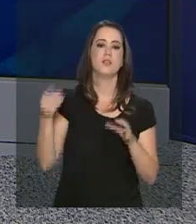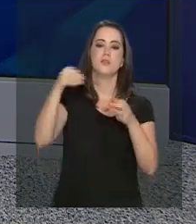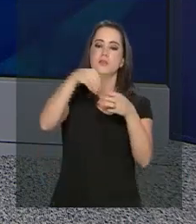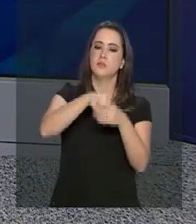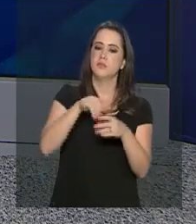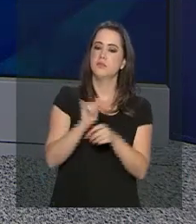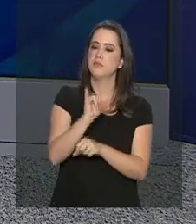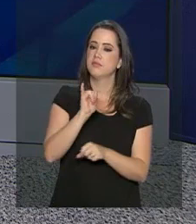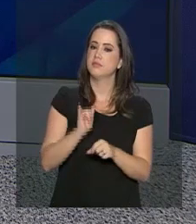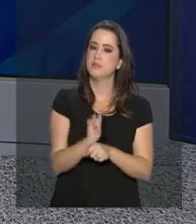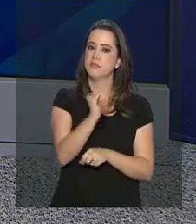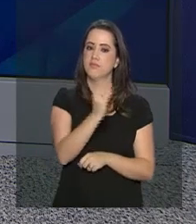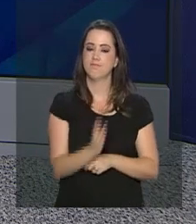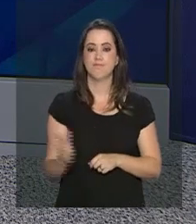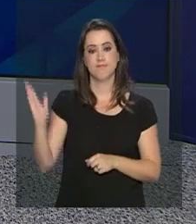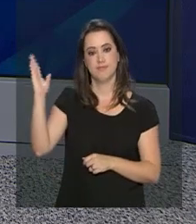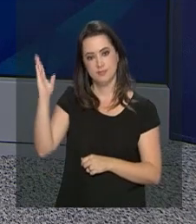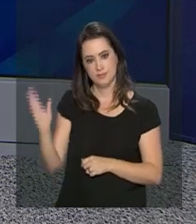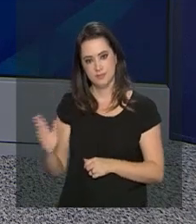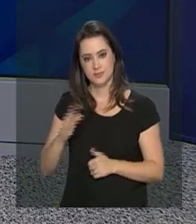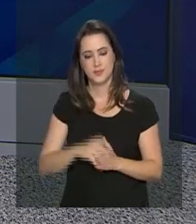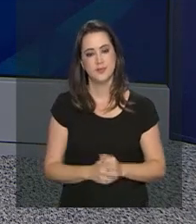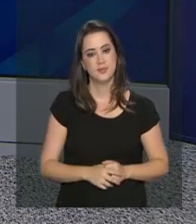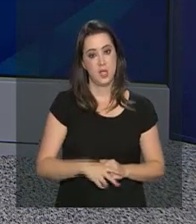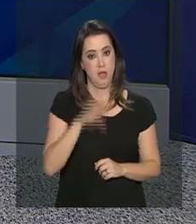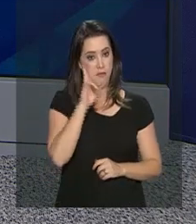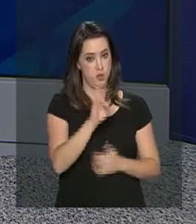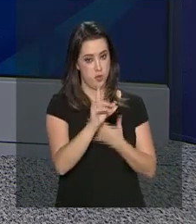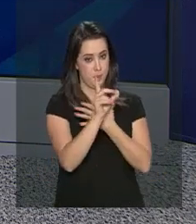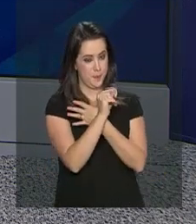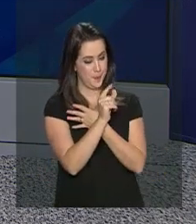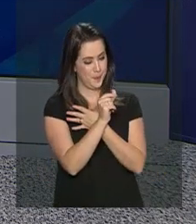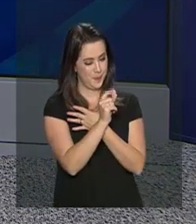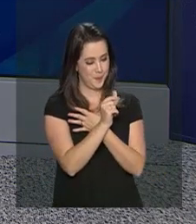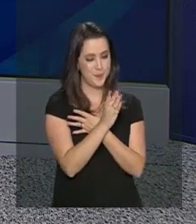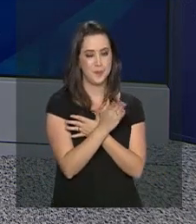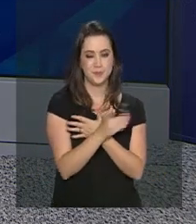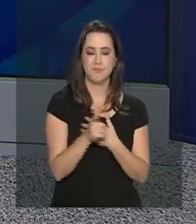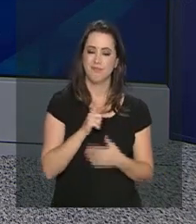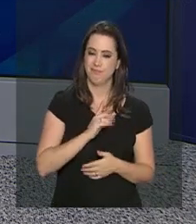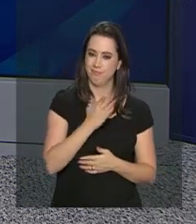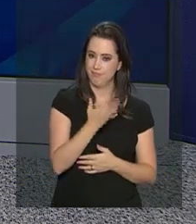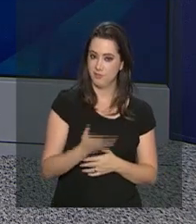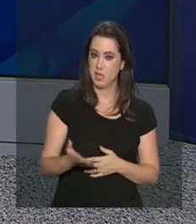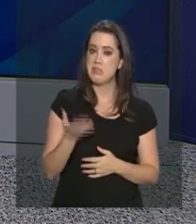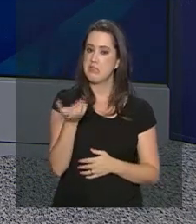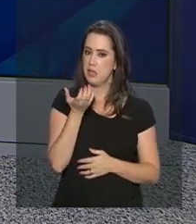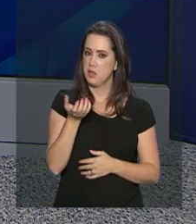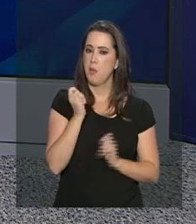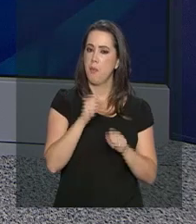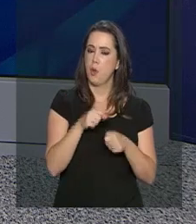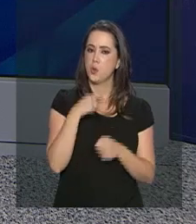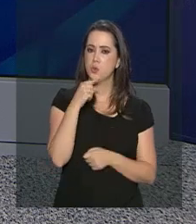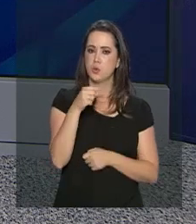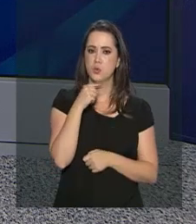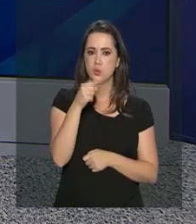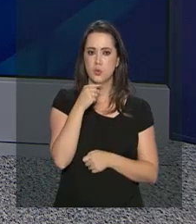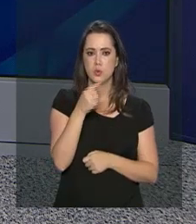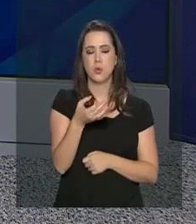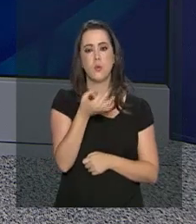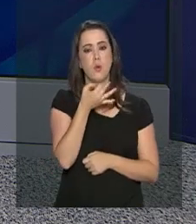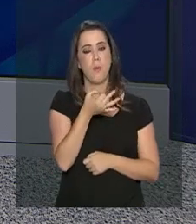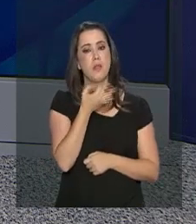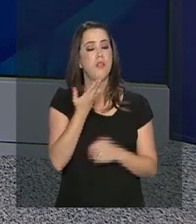todas as reportagens estão em nosso canal no youtube acesse também o nosso perfil no twitter e se quiser mandas mande sugestões